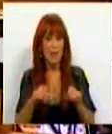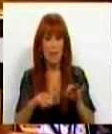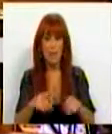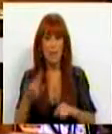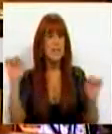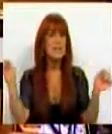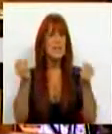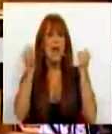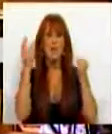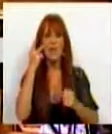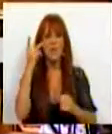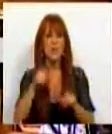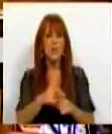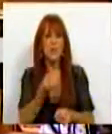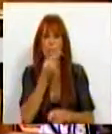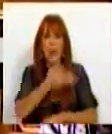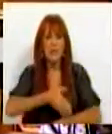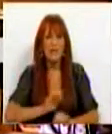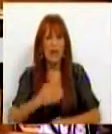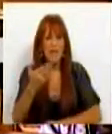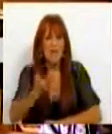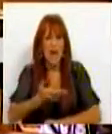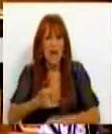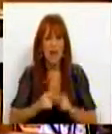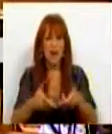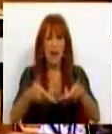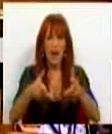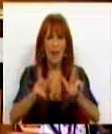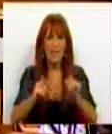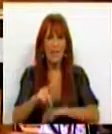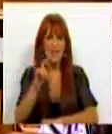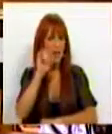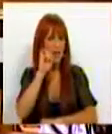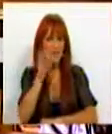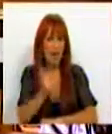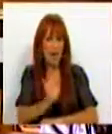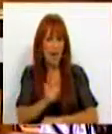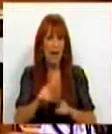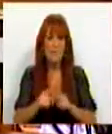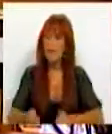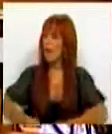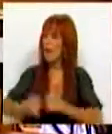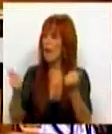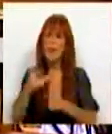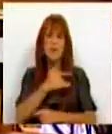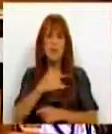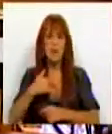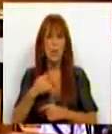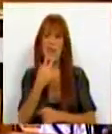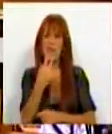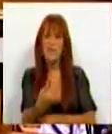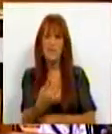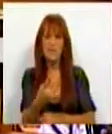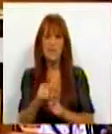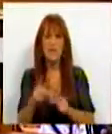para salvar vidas, sem perda de direitos, liberdades e garantias e com ganhos para a saúde